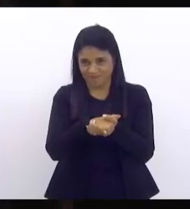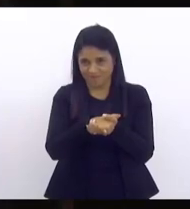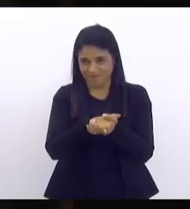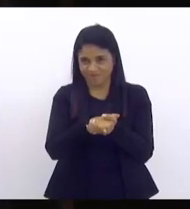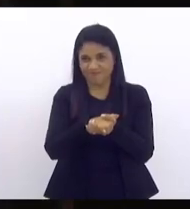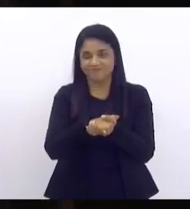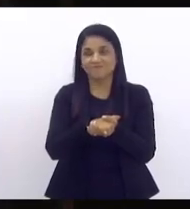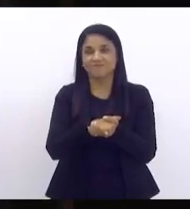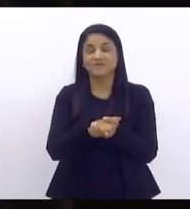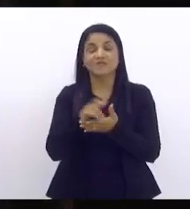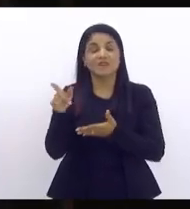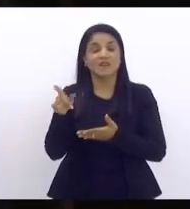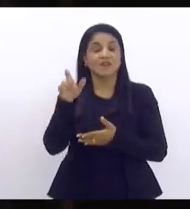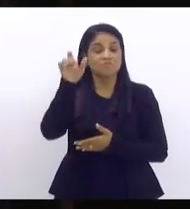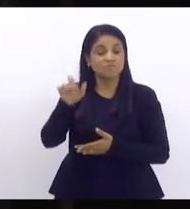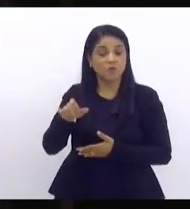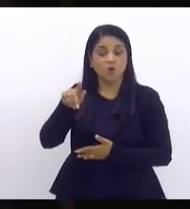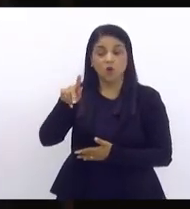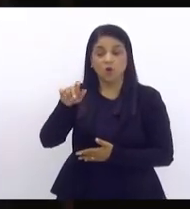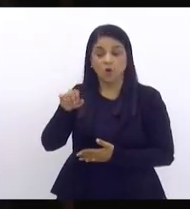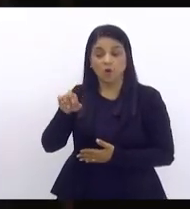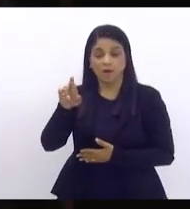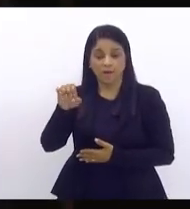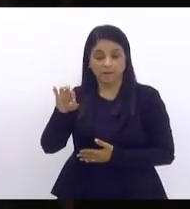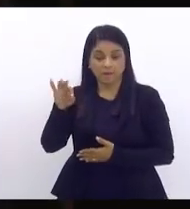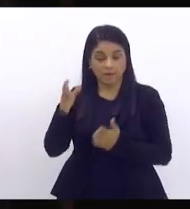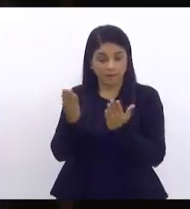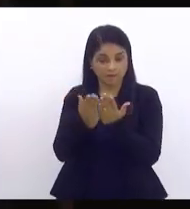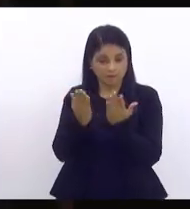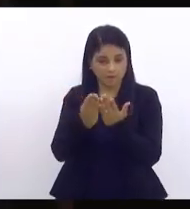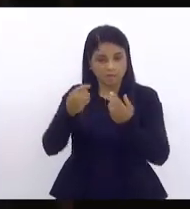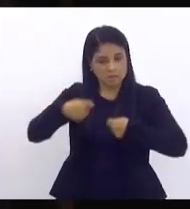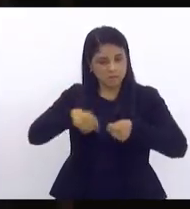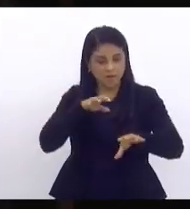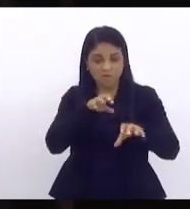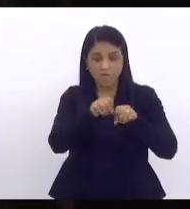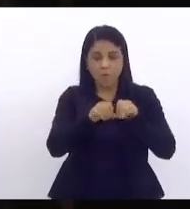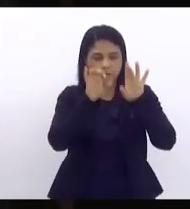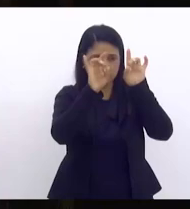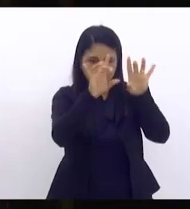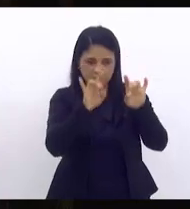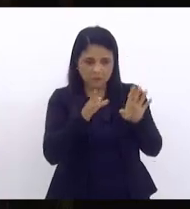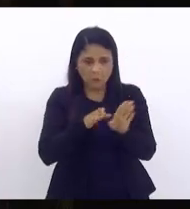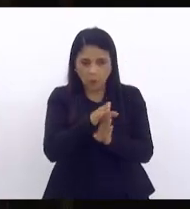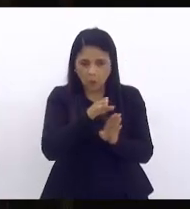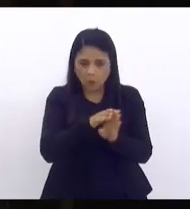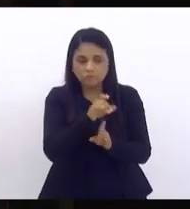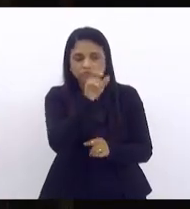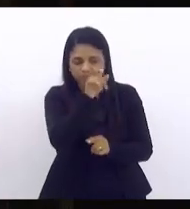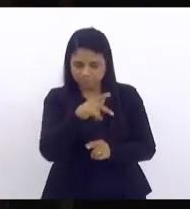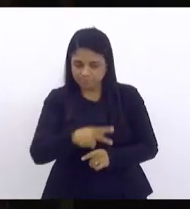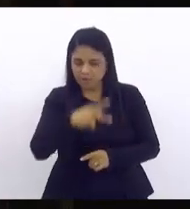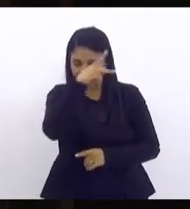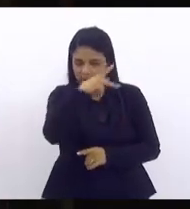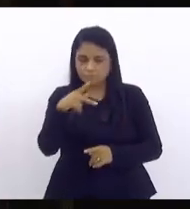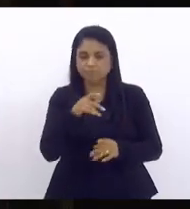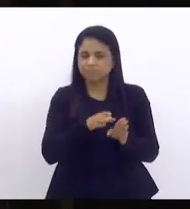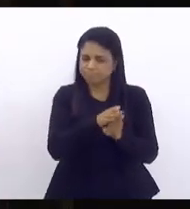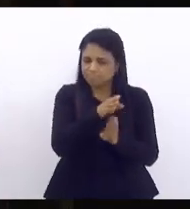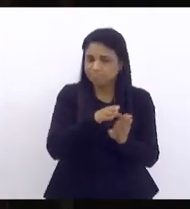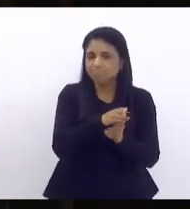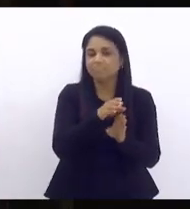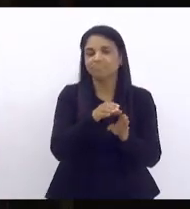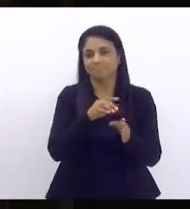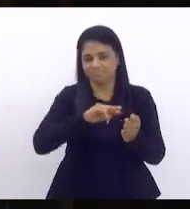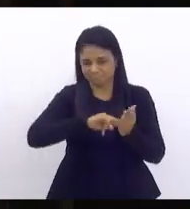Sendo a Gorete evangélica, ela precisava de toda uma formação especial, e ele preparou ela neste sentido.